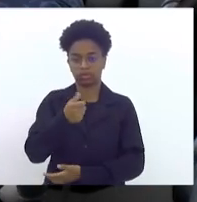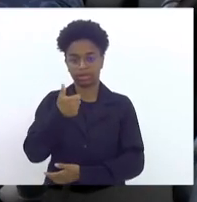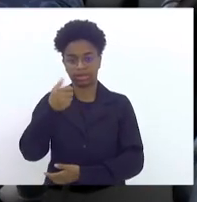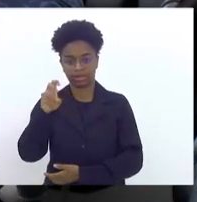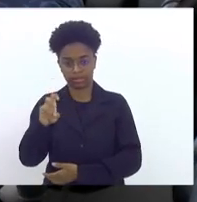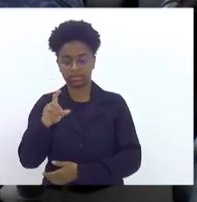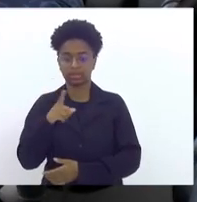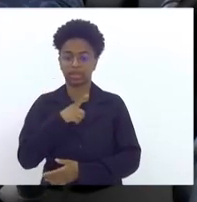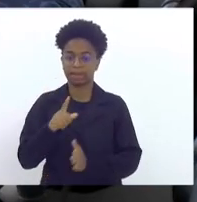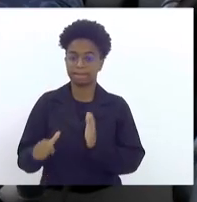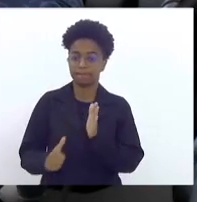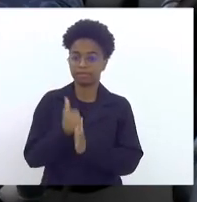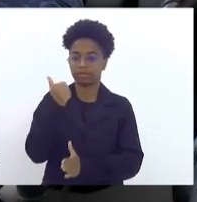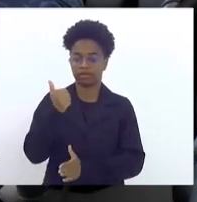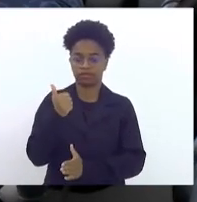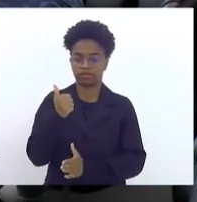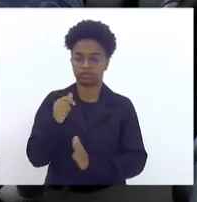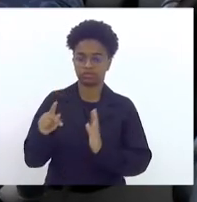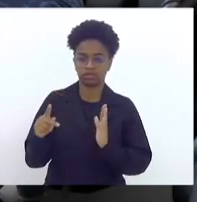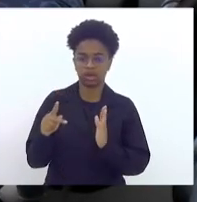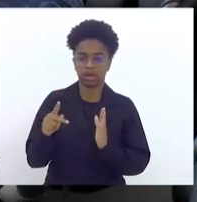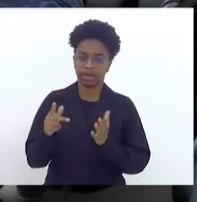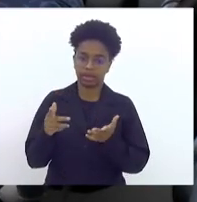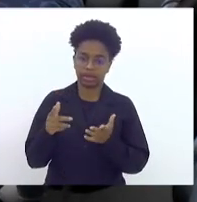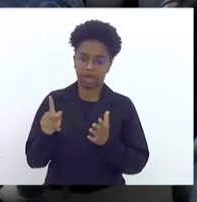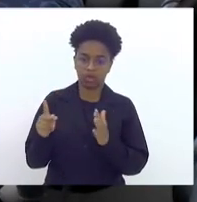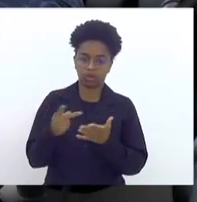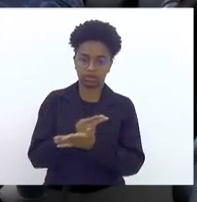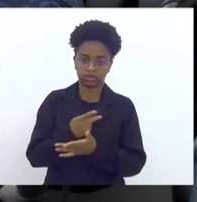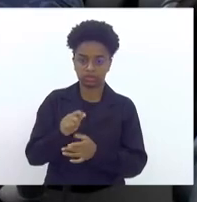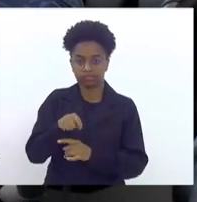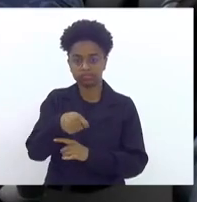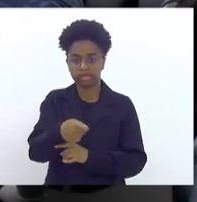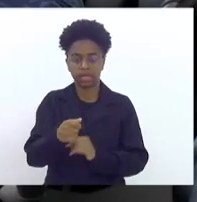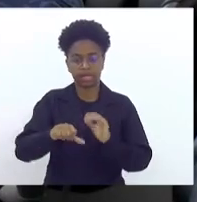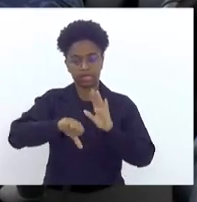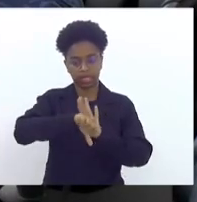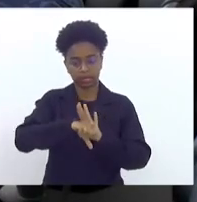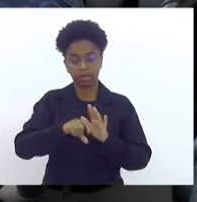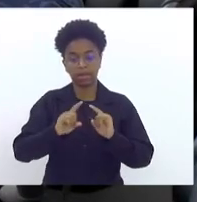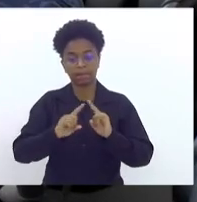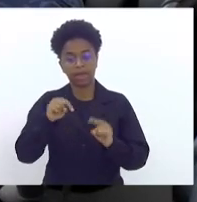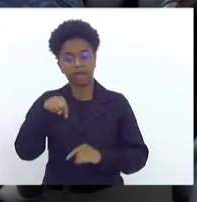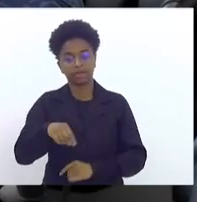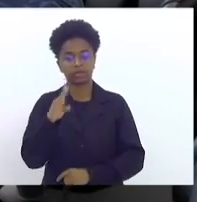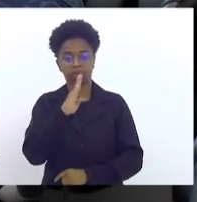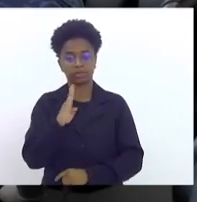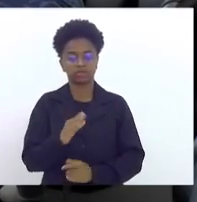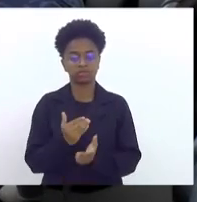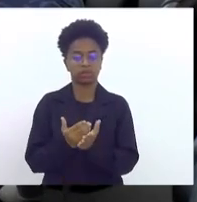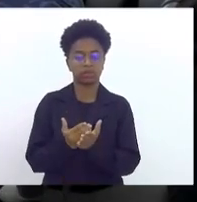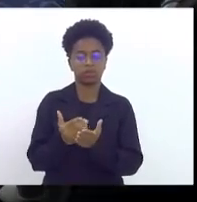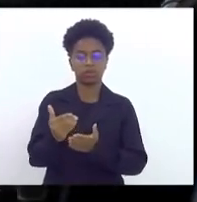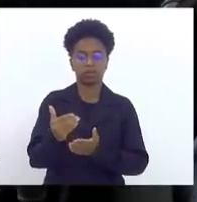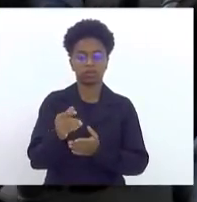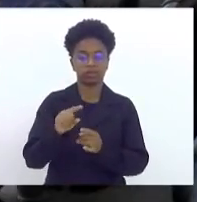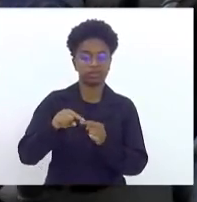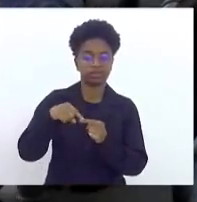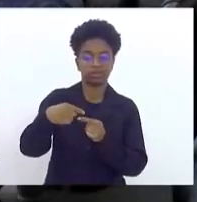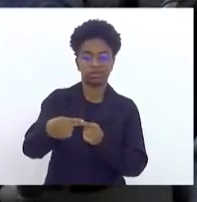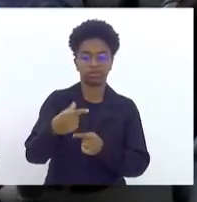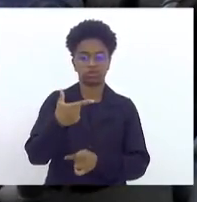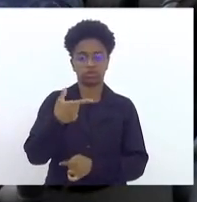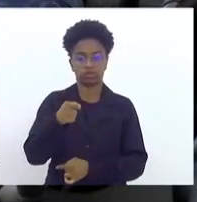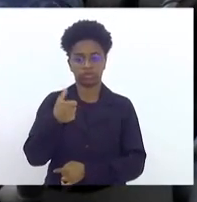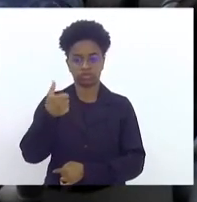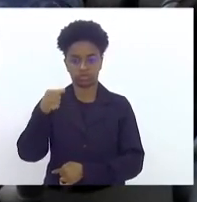temos a primeira é tipificação pela grã-bretanha e no Brasil isso chega é três anos depois